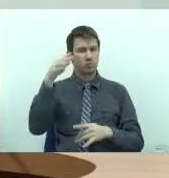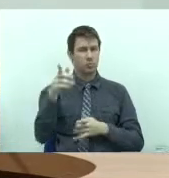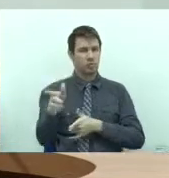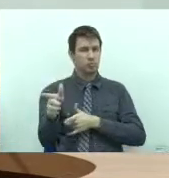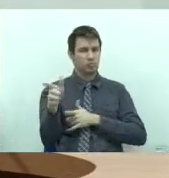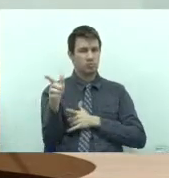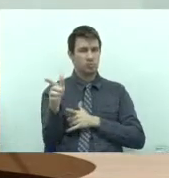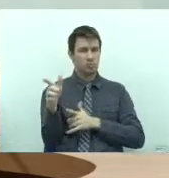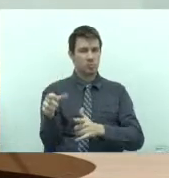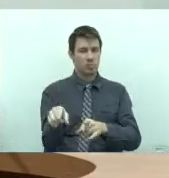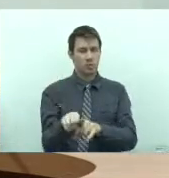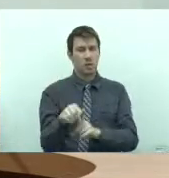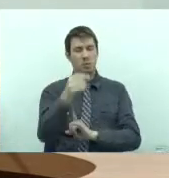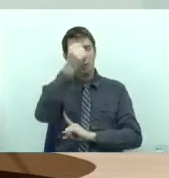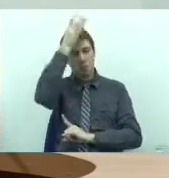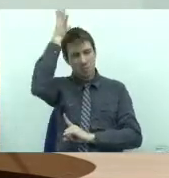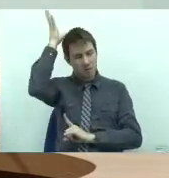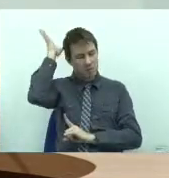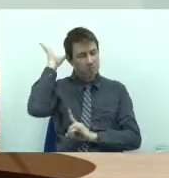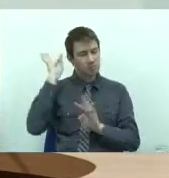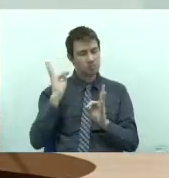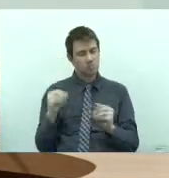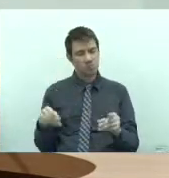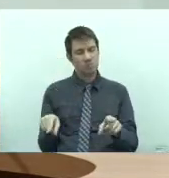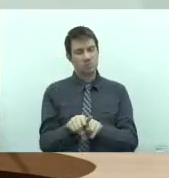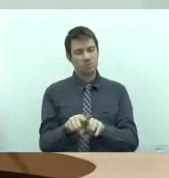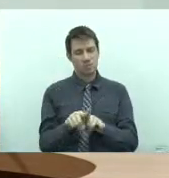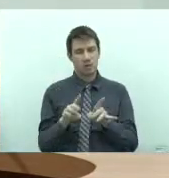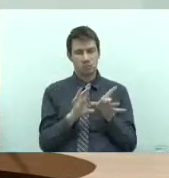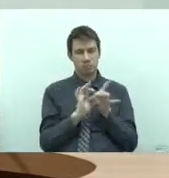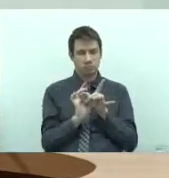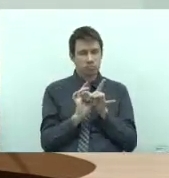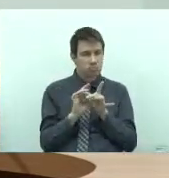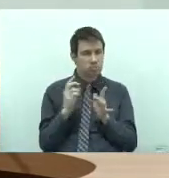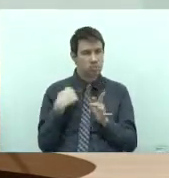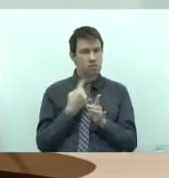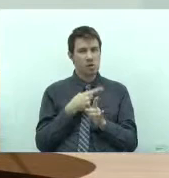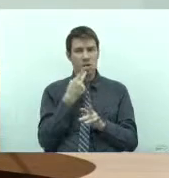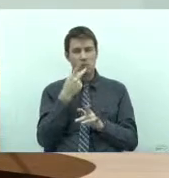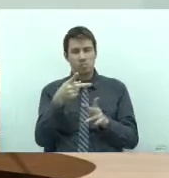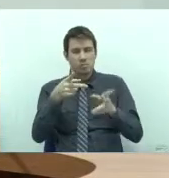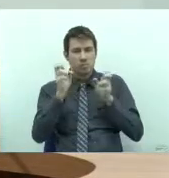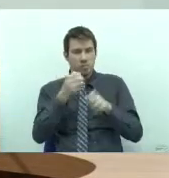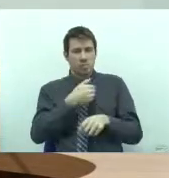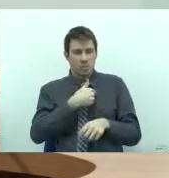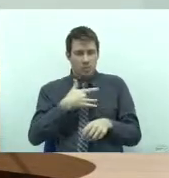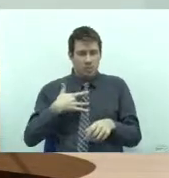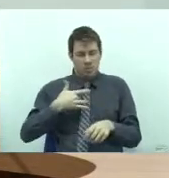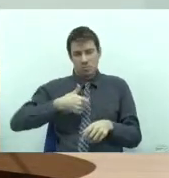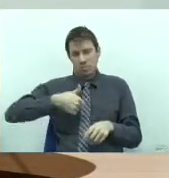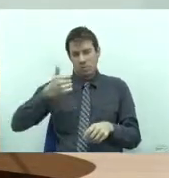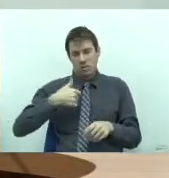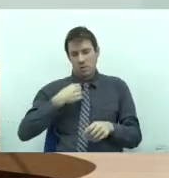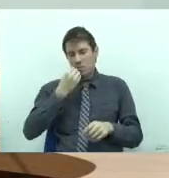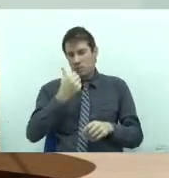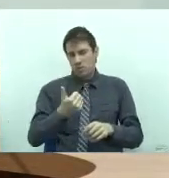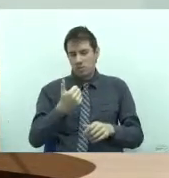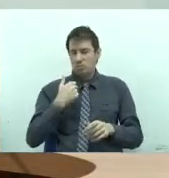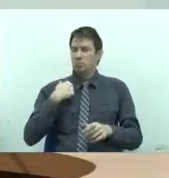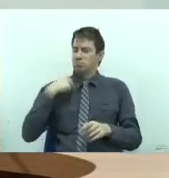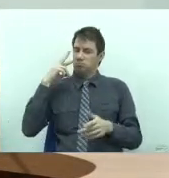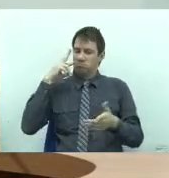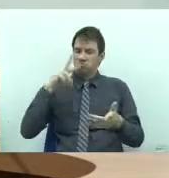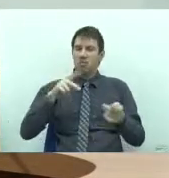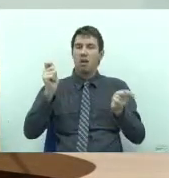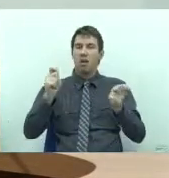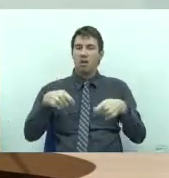militar, corpo de bombeiro, e uma coisa maravilhosa, muito, muito bom, muito bonito de se ver. E